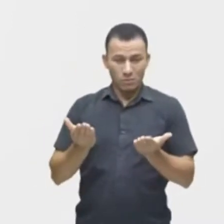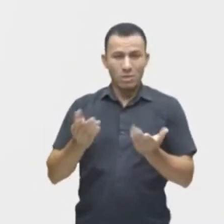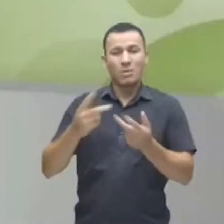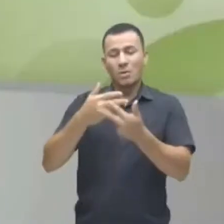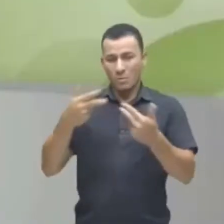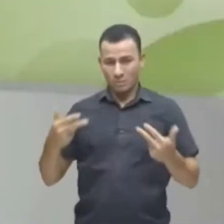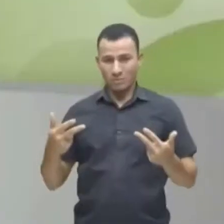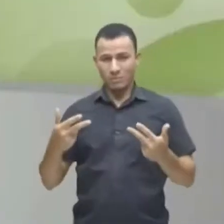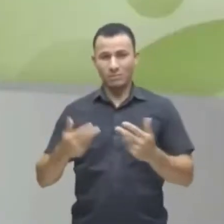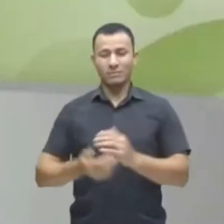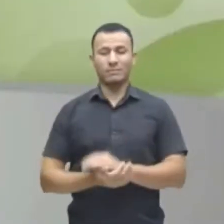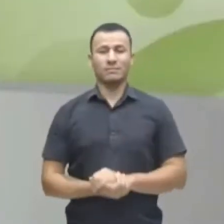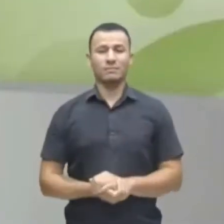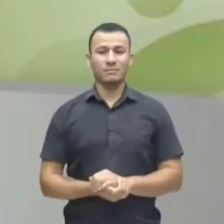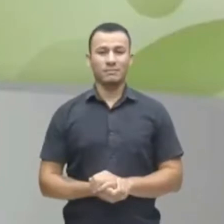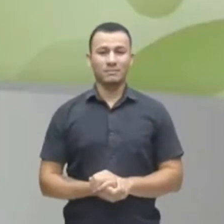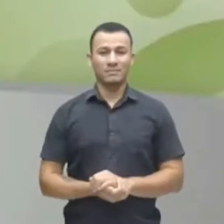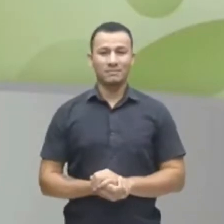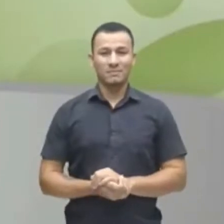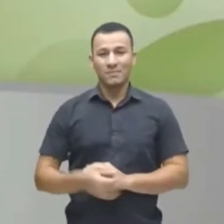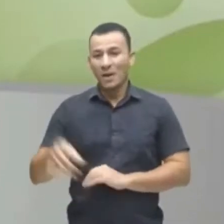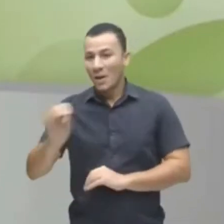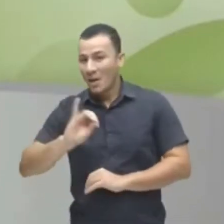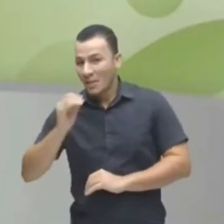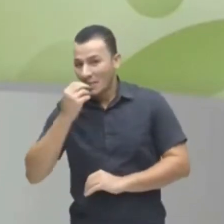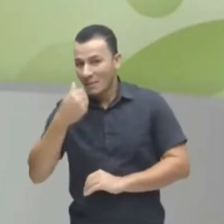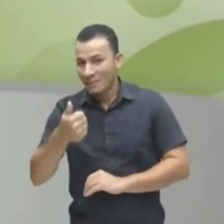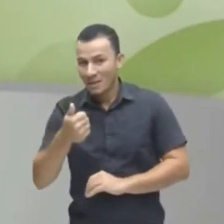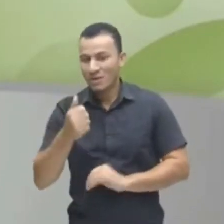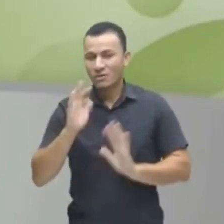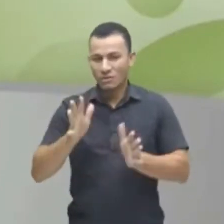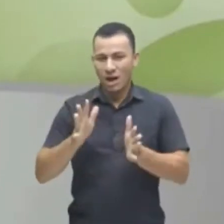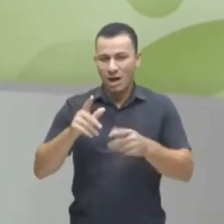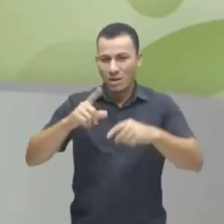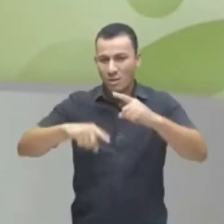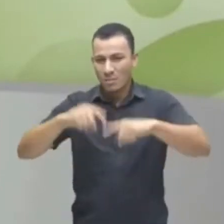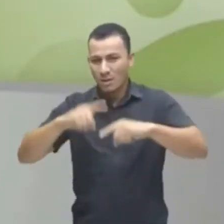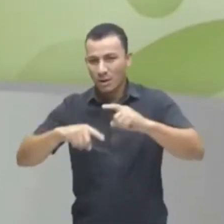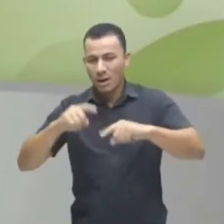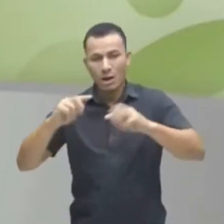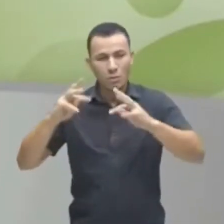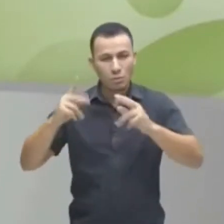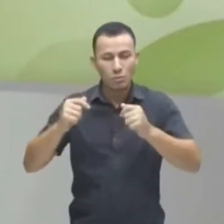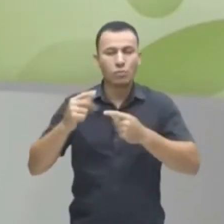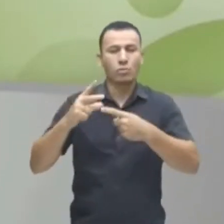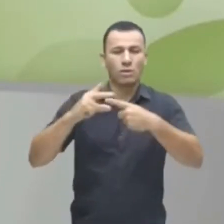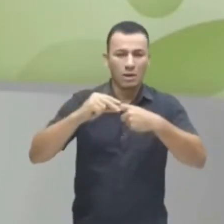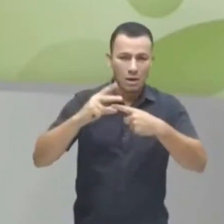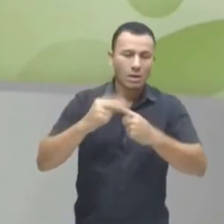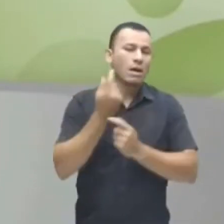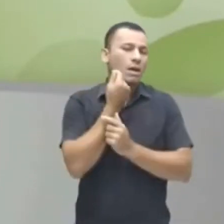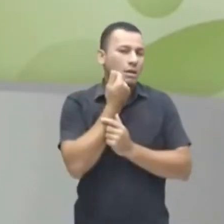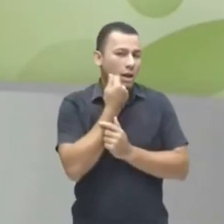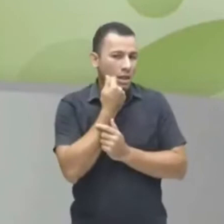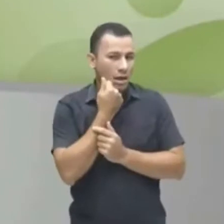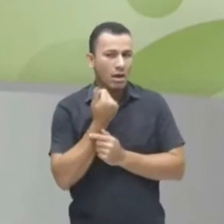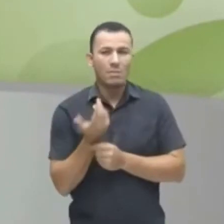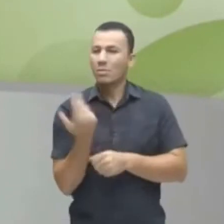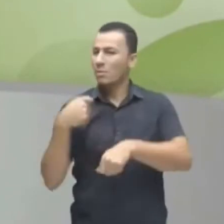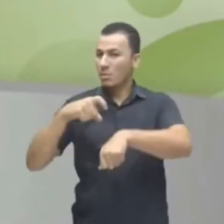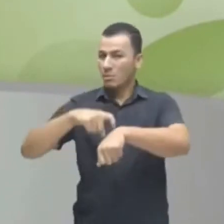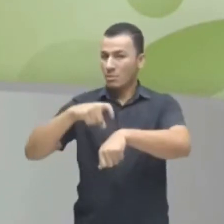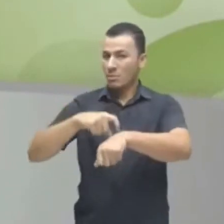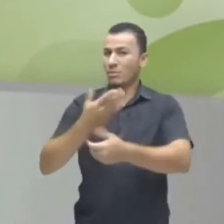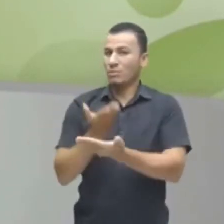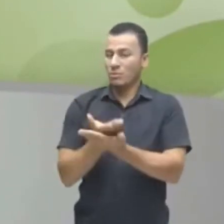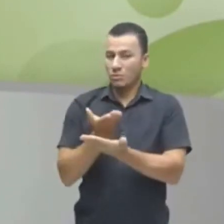relevantes. Oi, tudo bem? Vocês estão com o caderninho? Tudo bem preparado? Vamos para a hora de estudar,